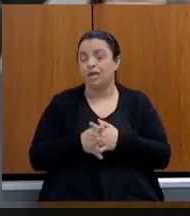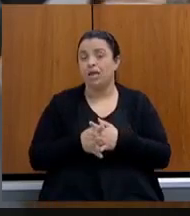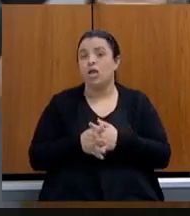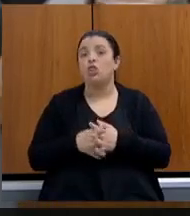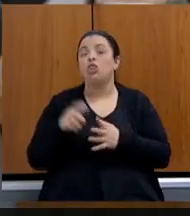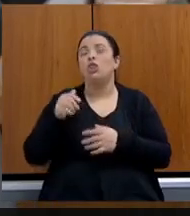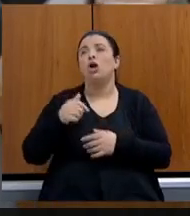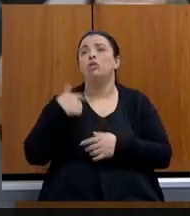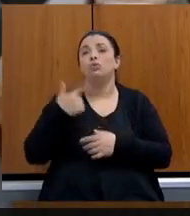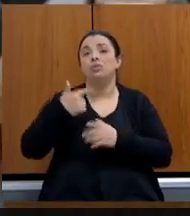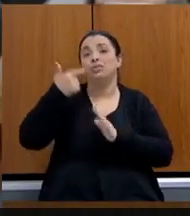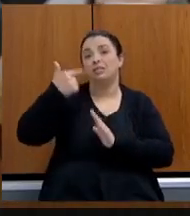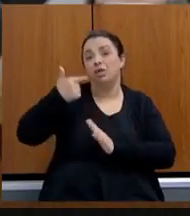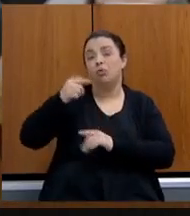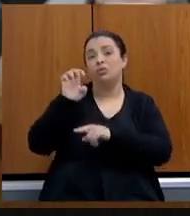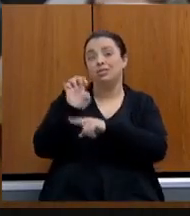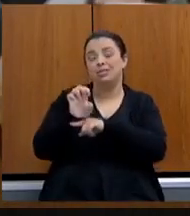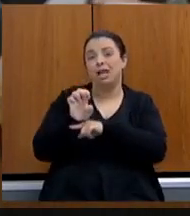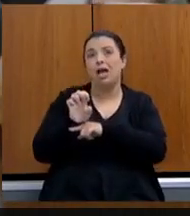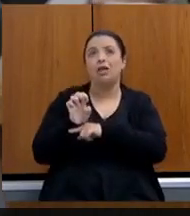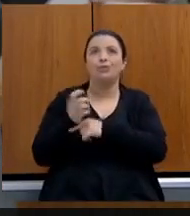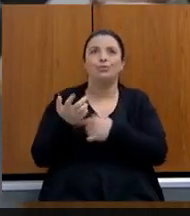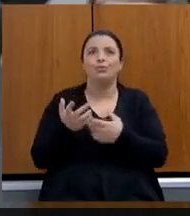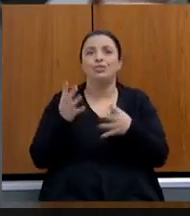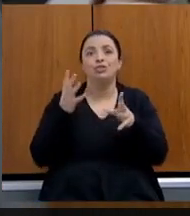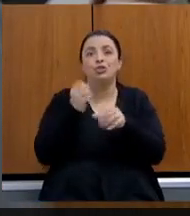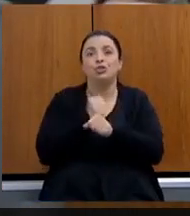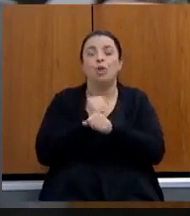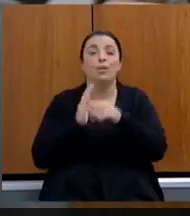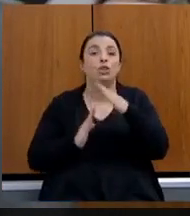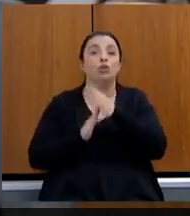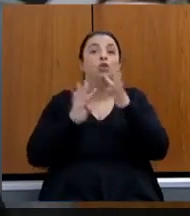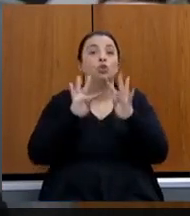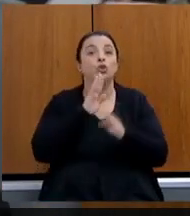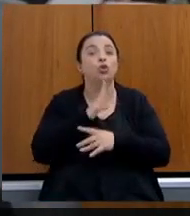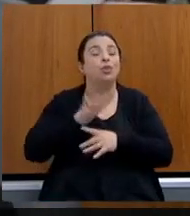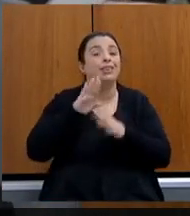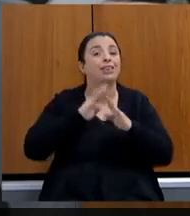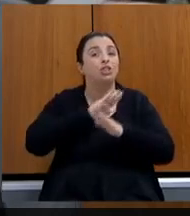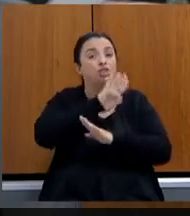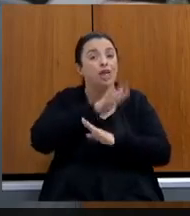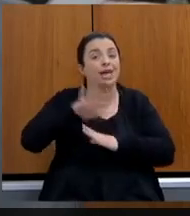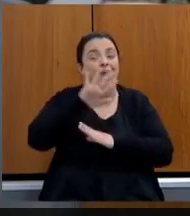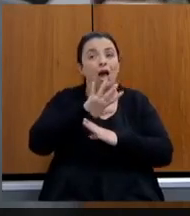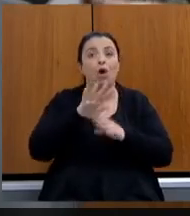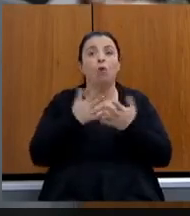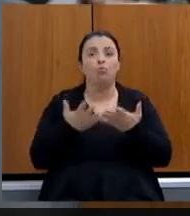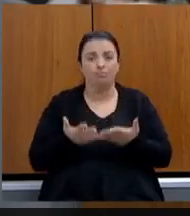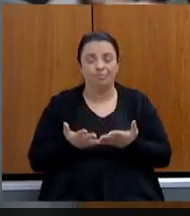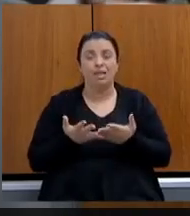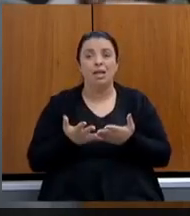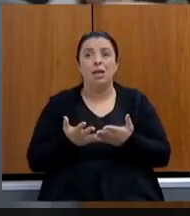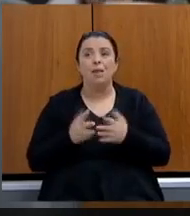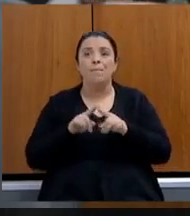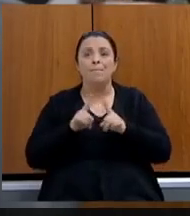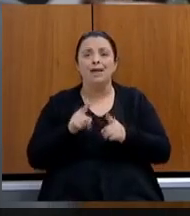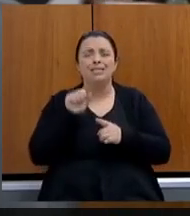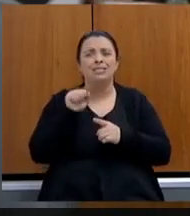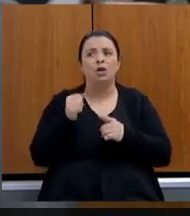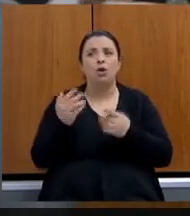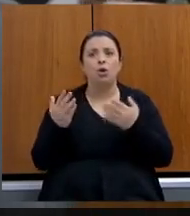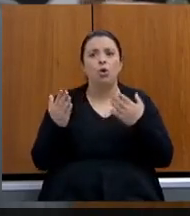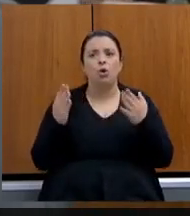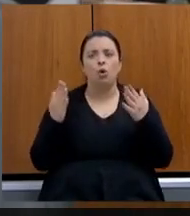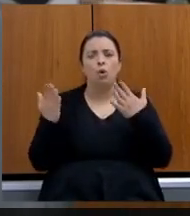absolutos São Paulo é o estado que tem ainda mais matrículas na rede estadual mas somos em termos relativos se cruzar o